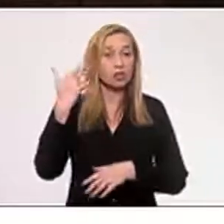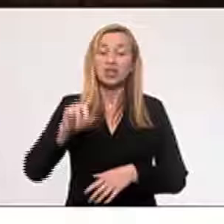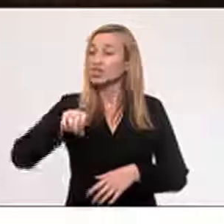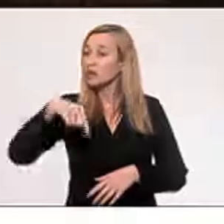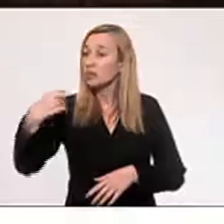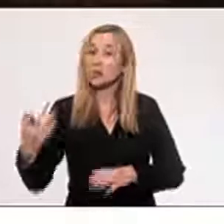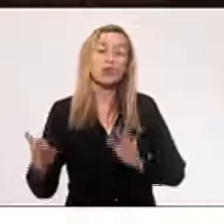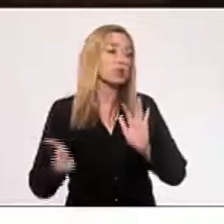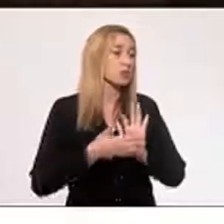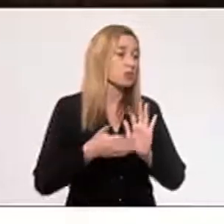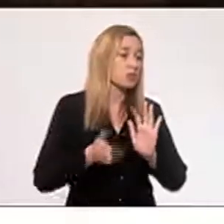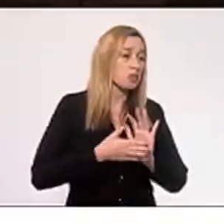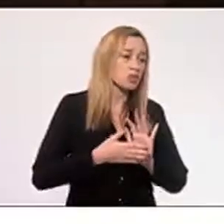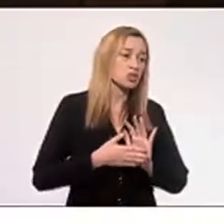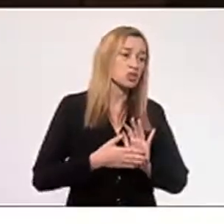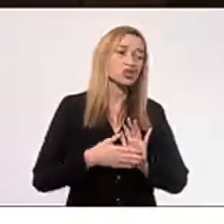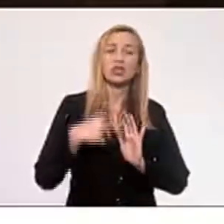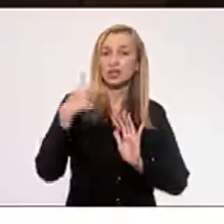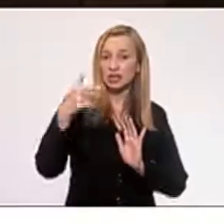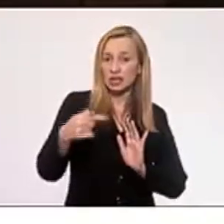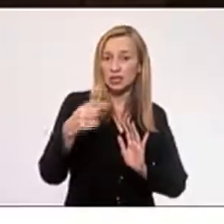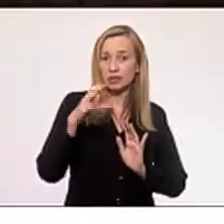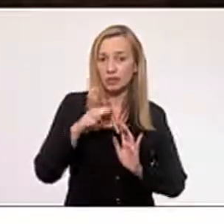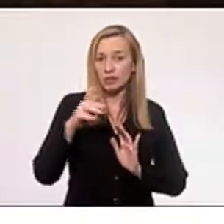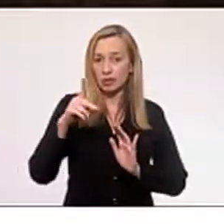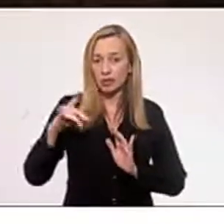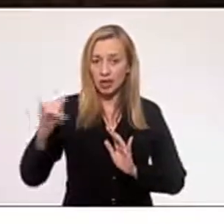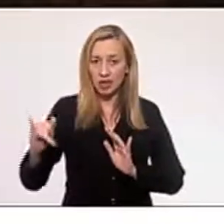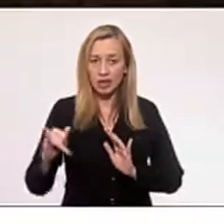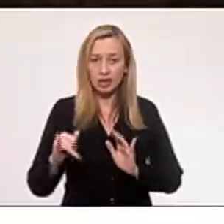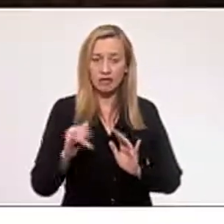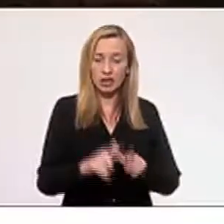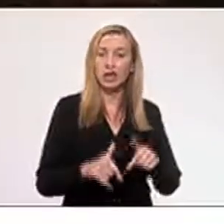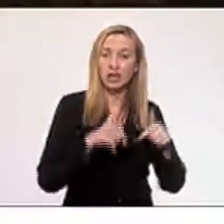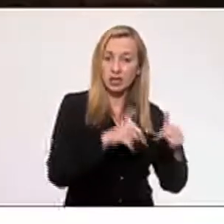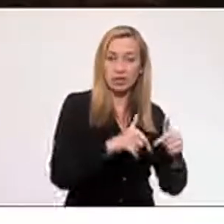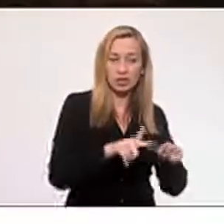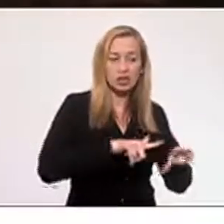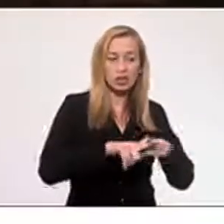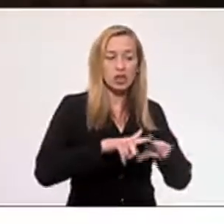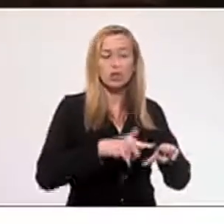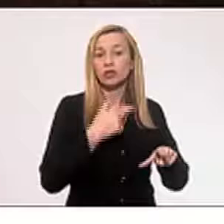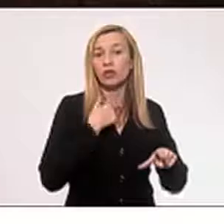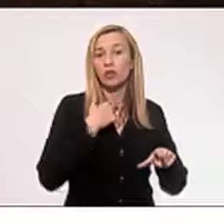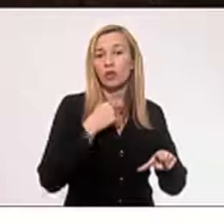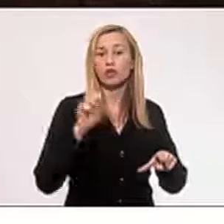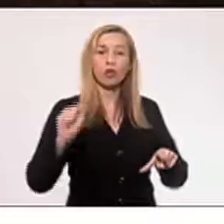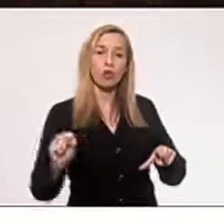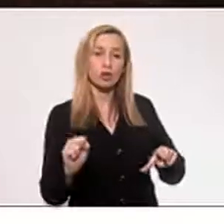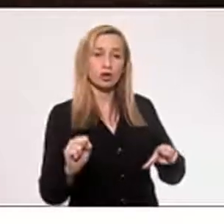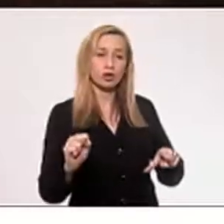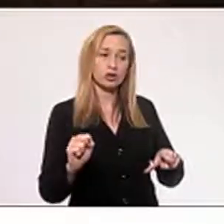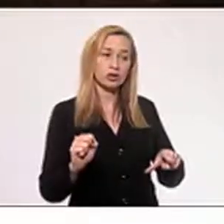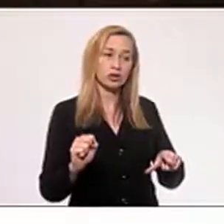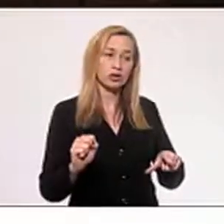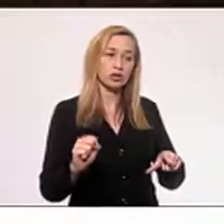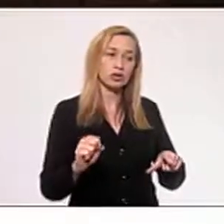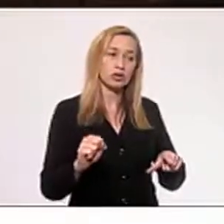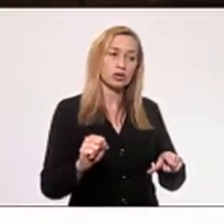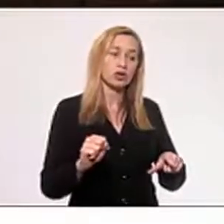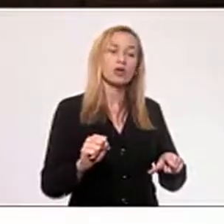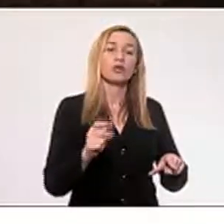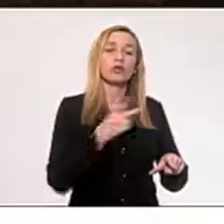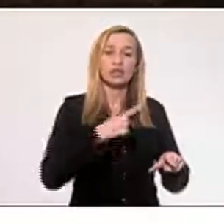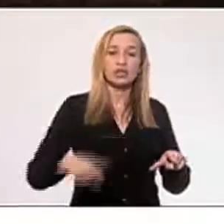outra proposta, enquanto essas 7 estiverem funcionando, já que não podem funcionar 8 por decisão do presidente da casa,